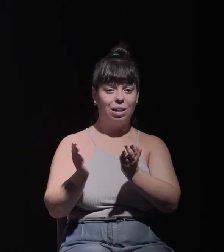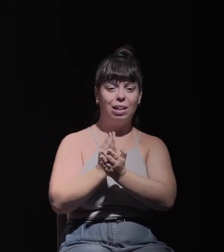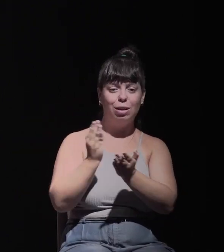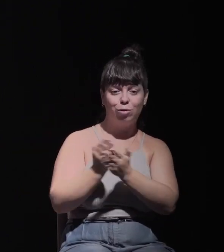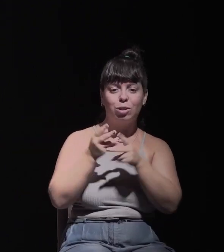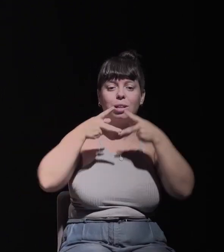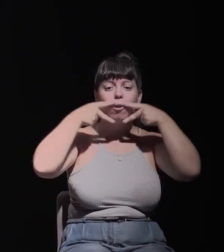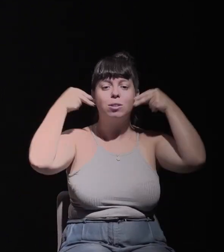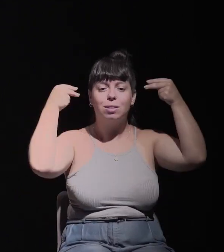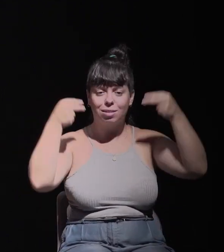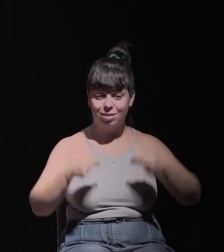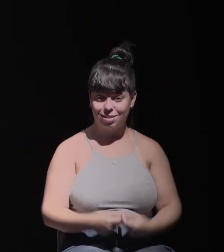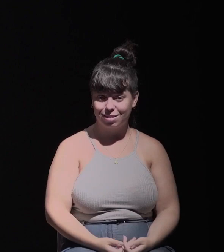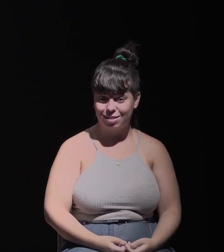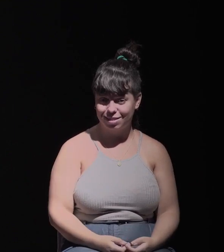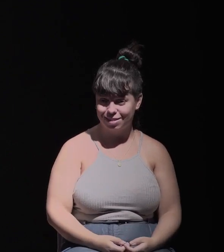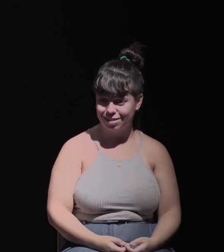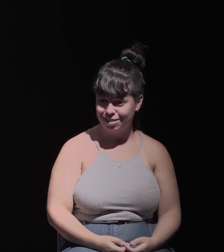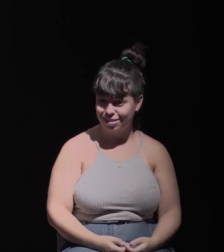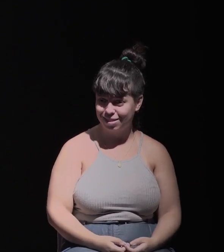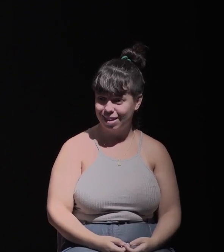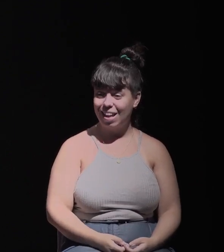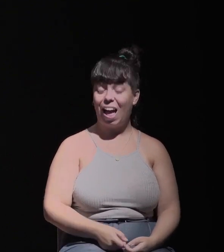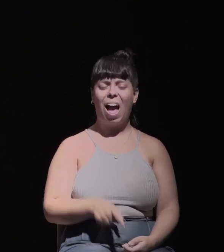calcinhas. Ali perto